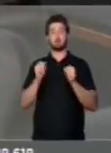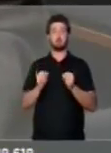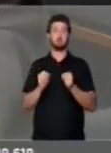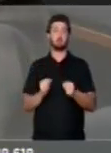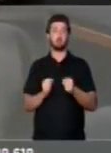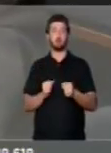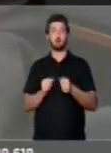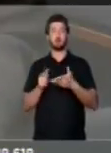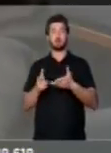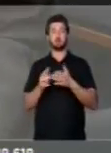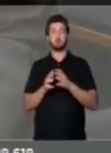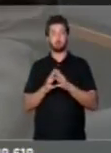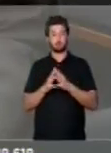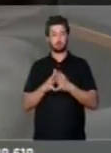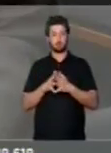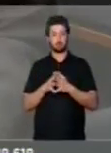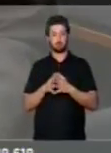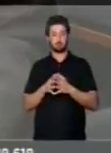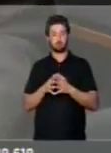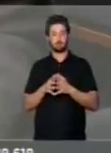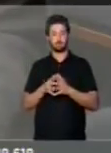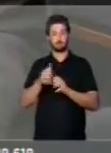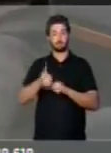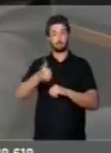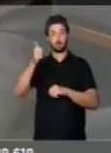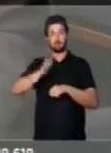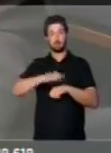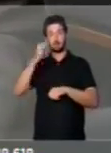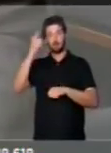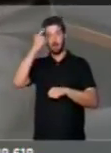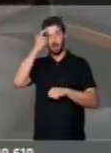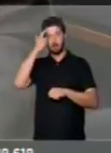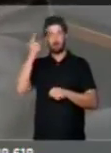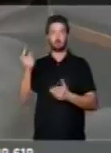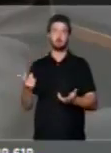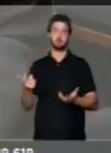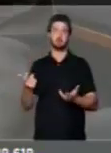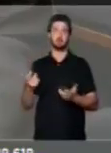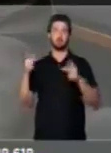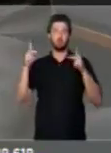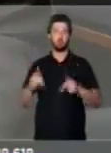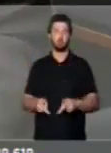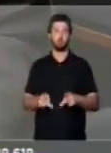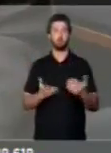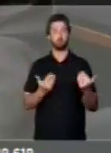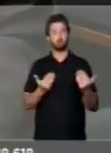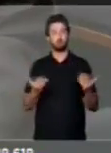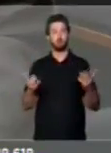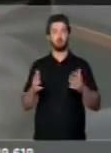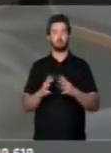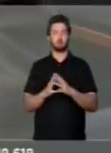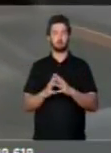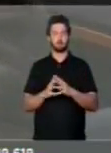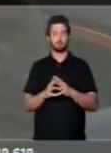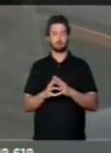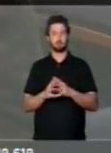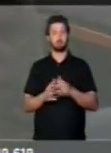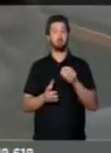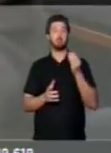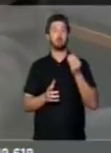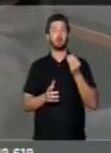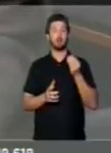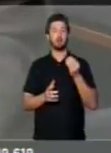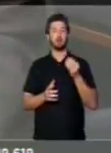outras medidas que pudessem melhorar a cabeça do nosso povo brasileiro, né? Para